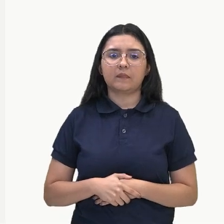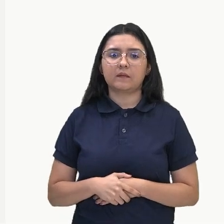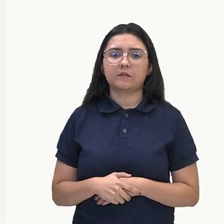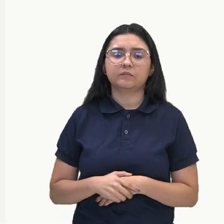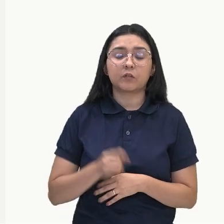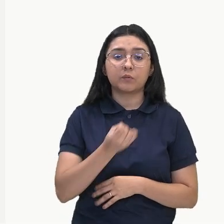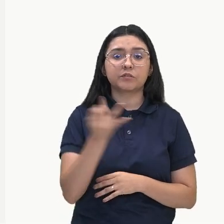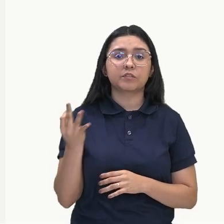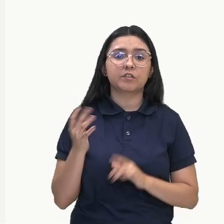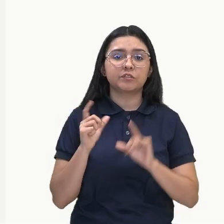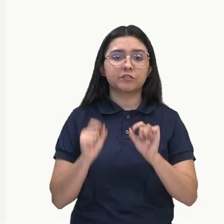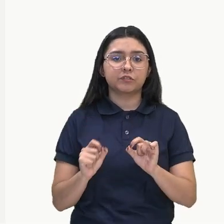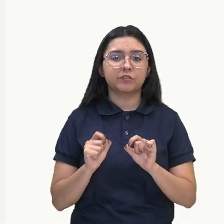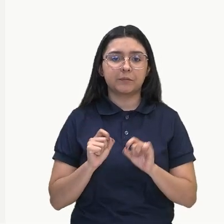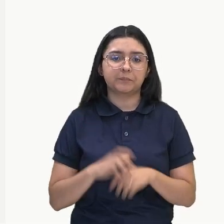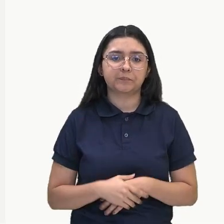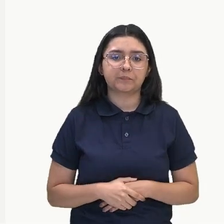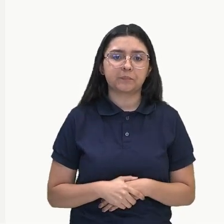de